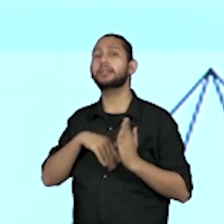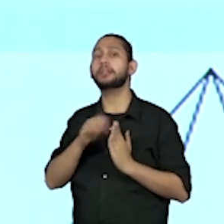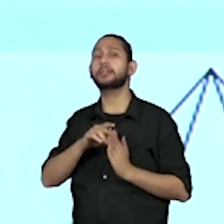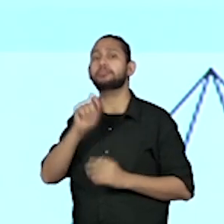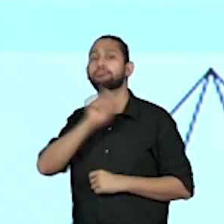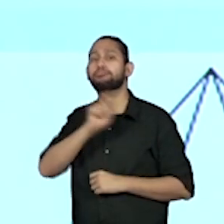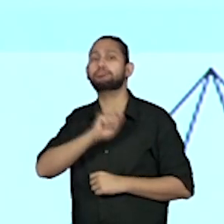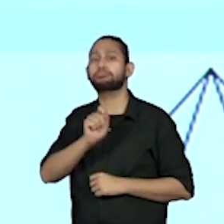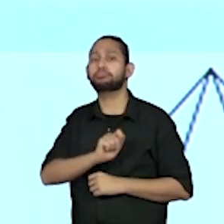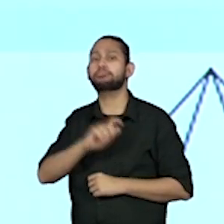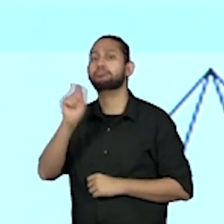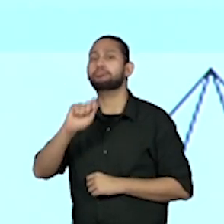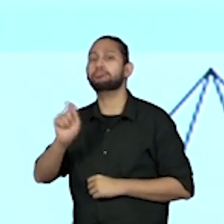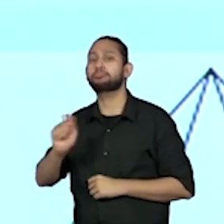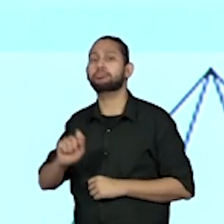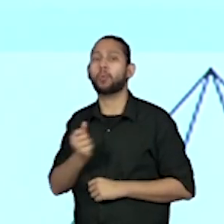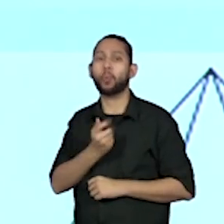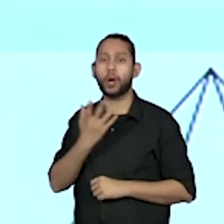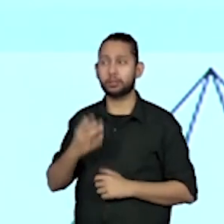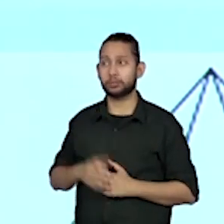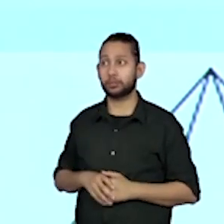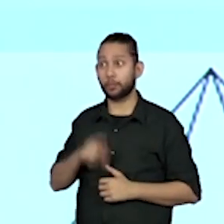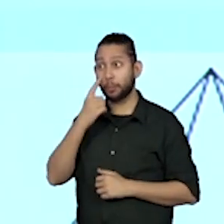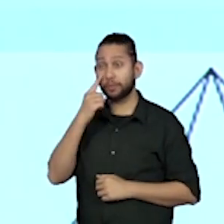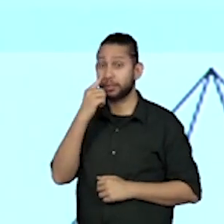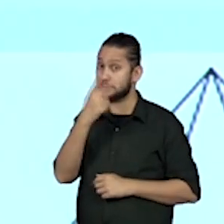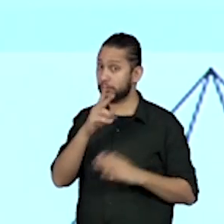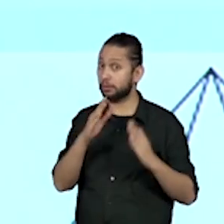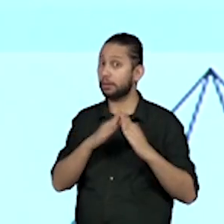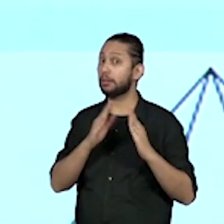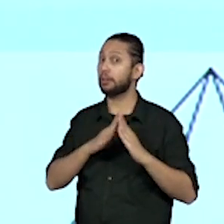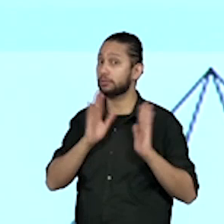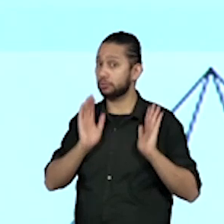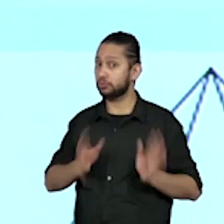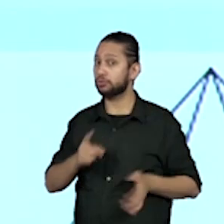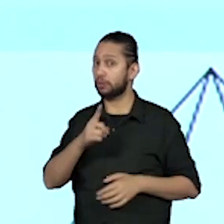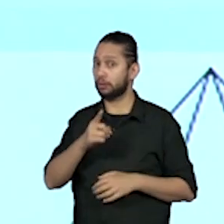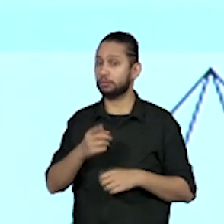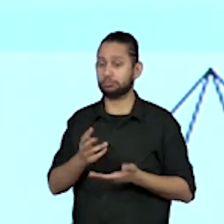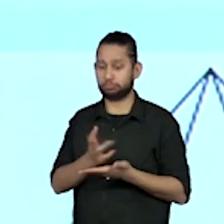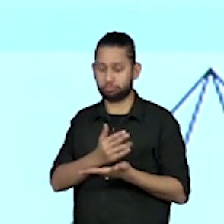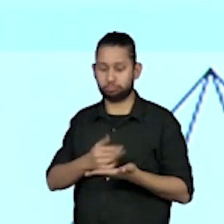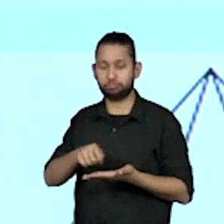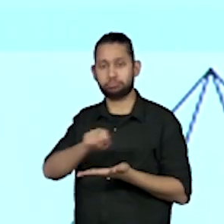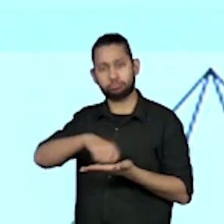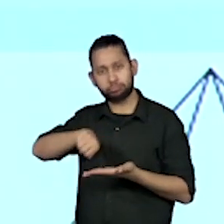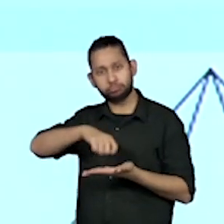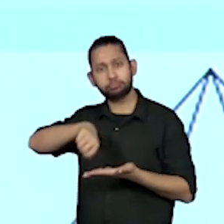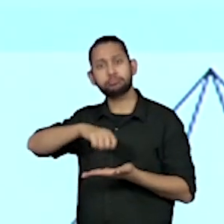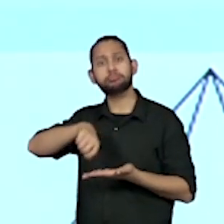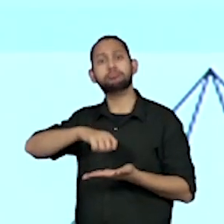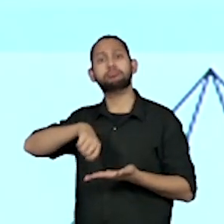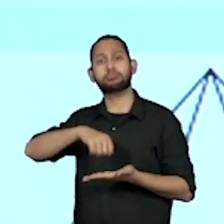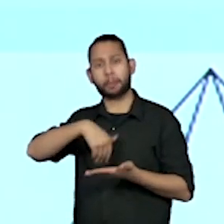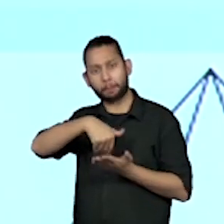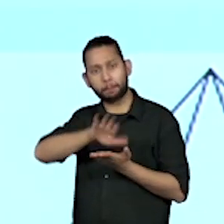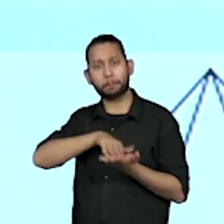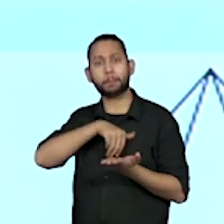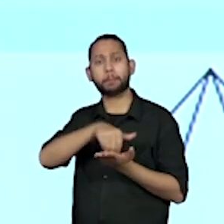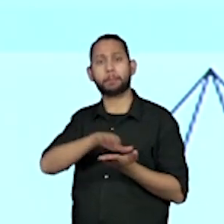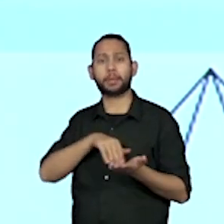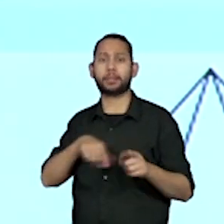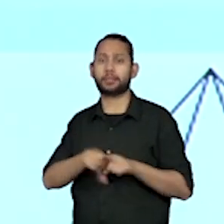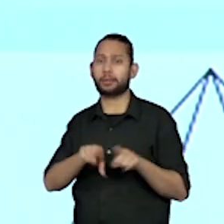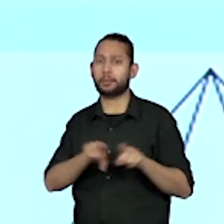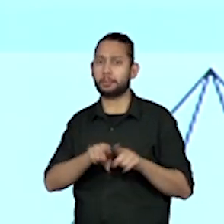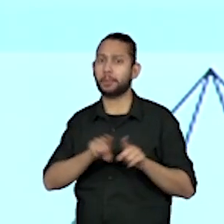que pintar? E eu já espero que vocês aí na casa de vocês, que vocês façam os desenhos e que vocês pintem